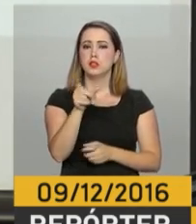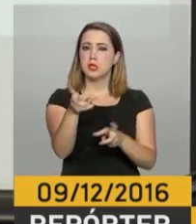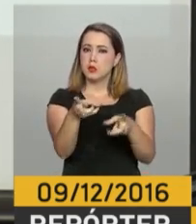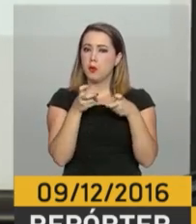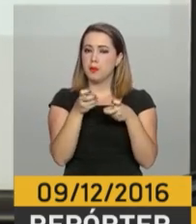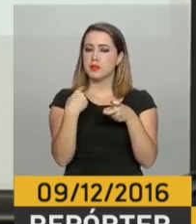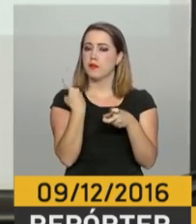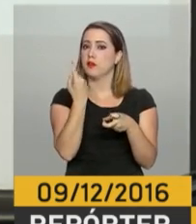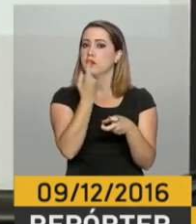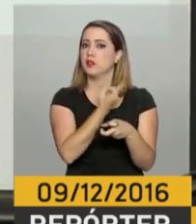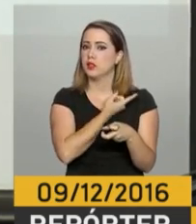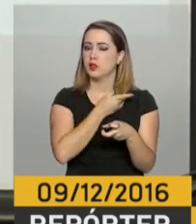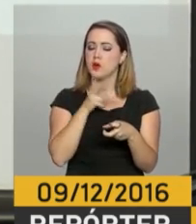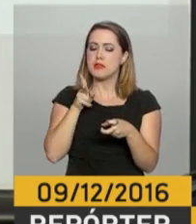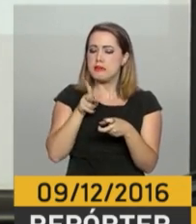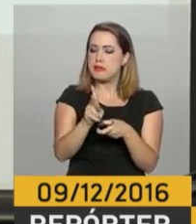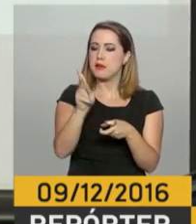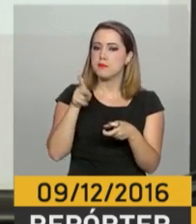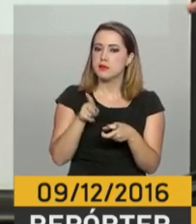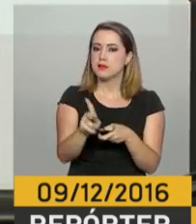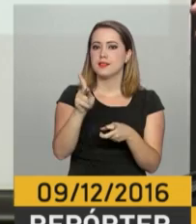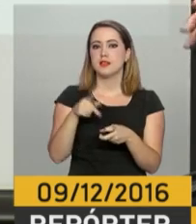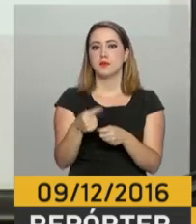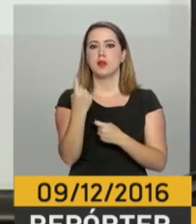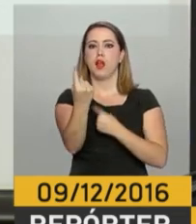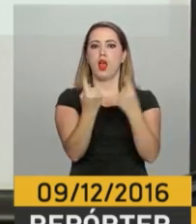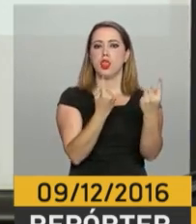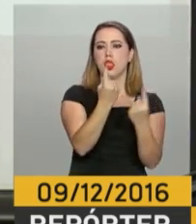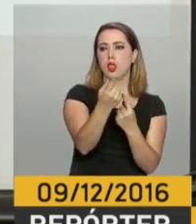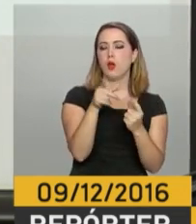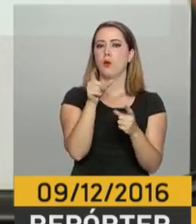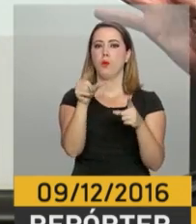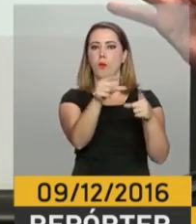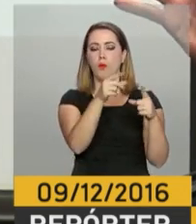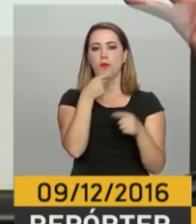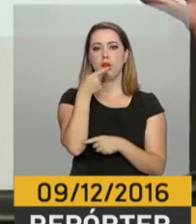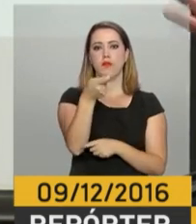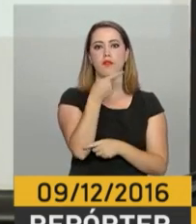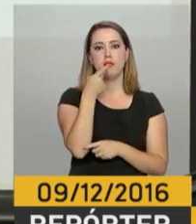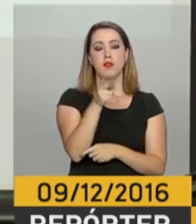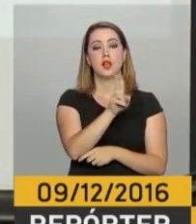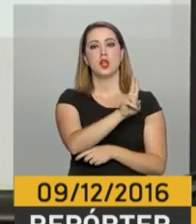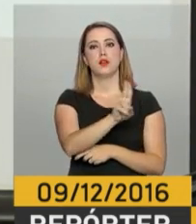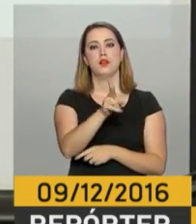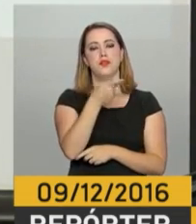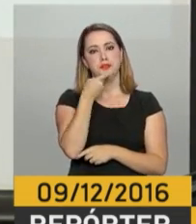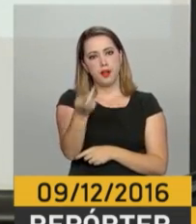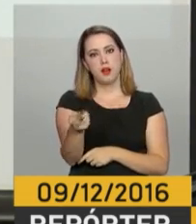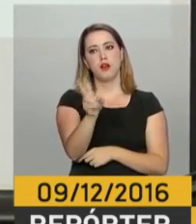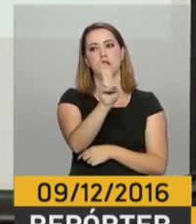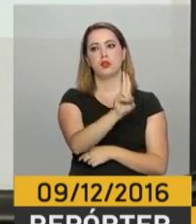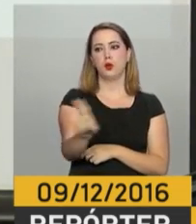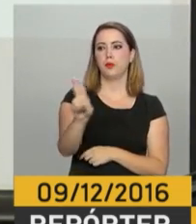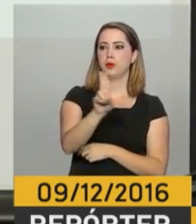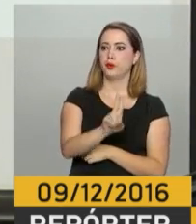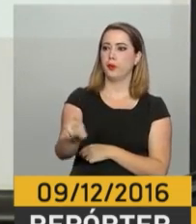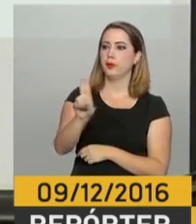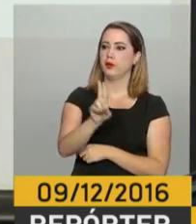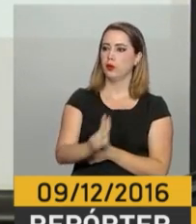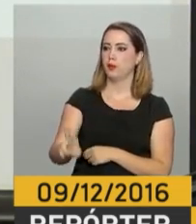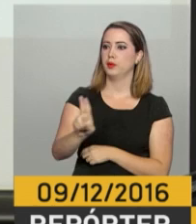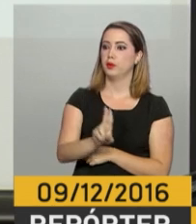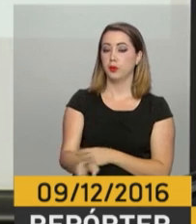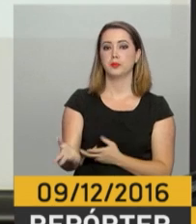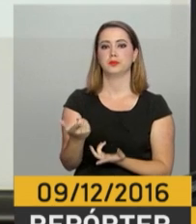aqui temos sempre, cada um que vai falar, menciona a todos. Então, ele disse, olha, eu fui a uma solenidade no